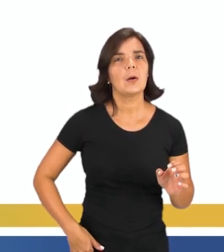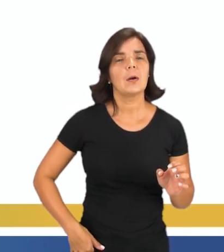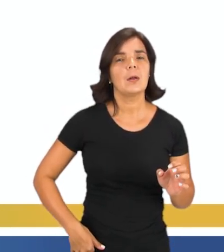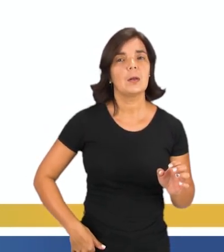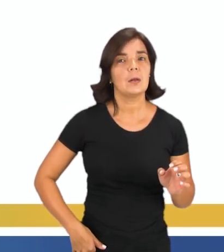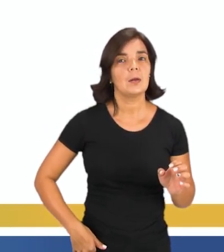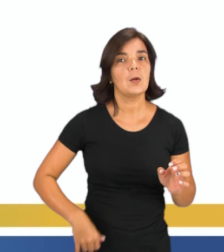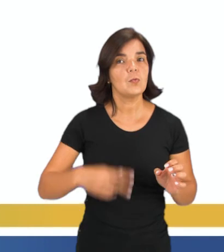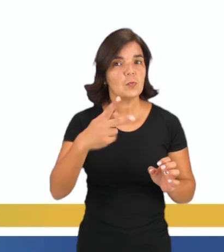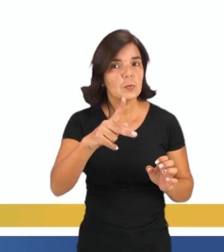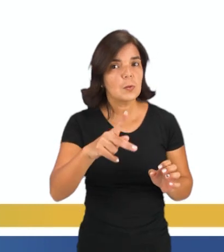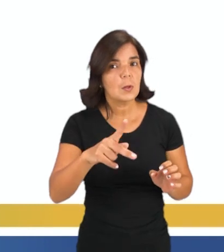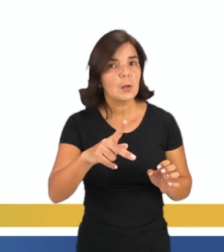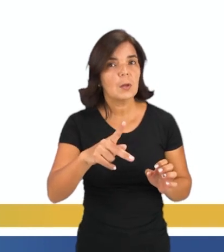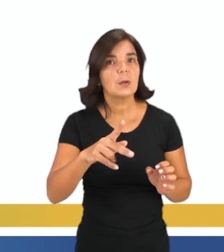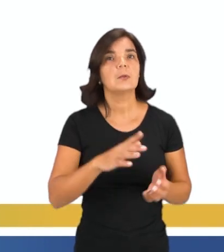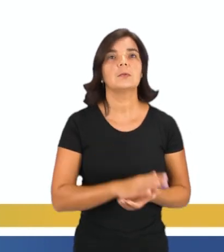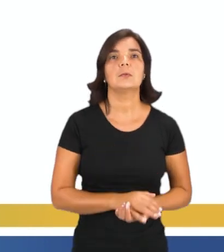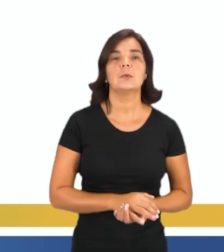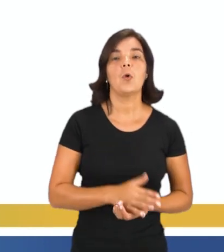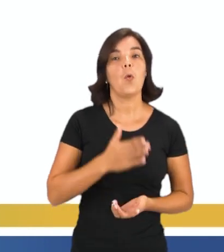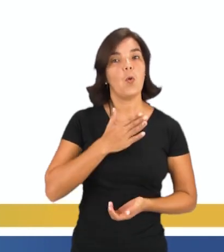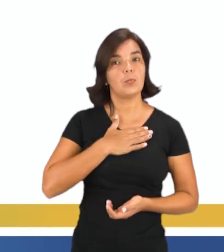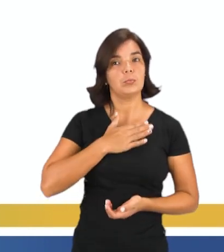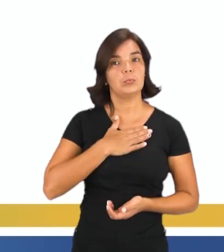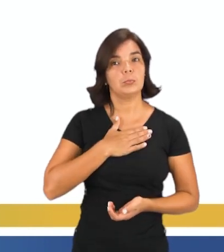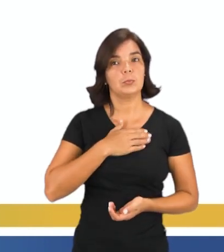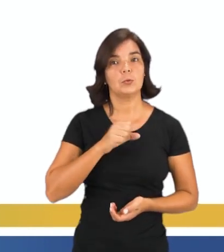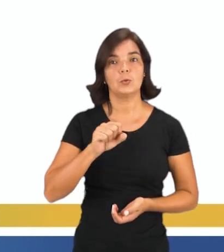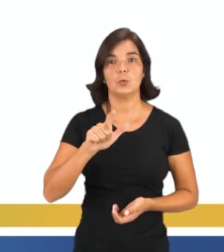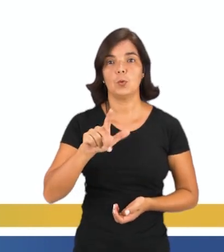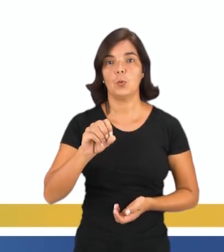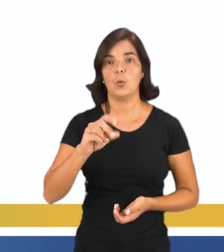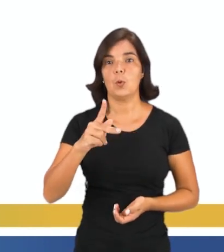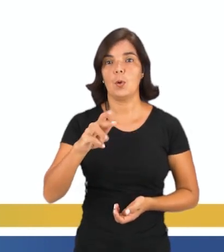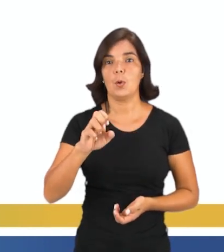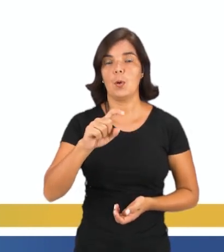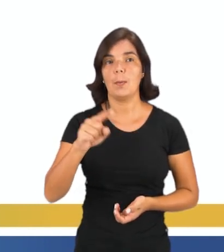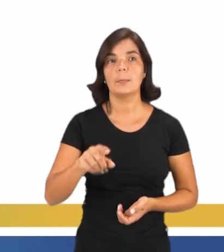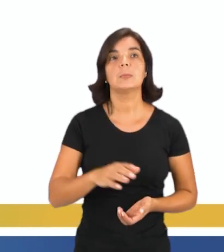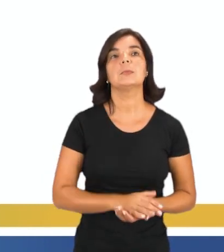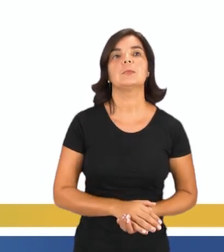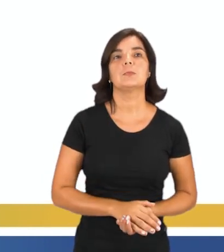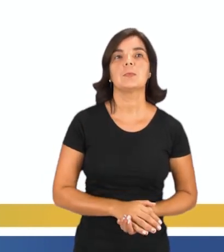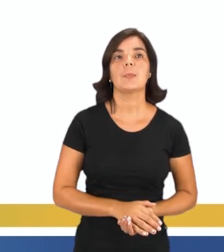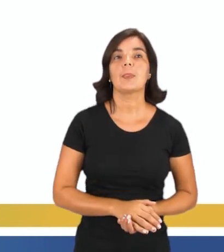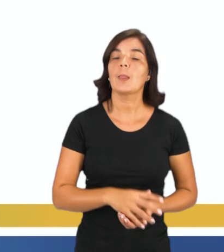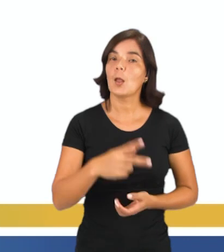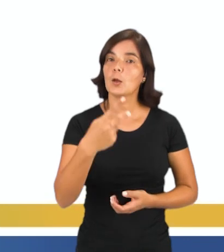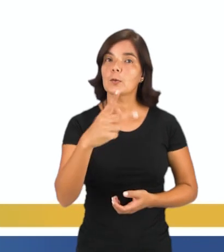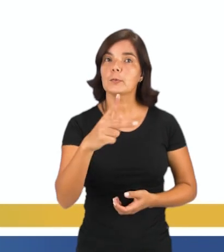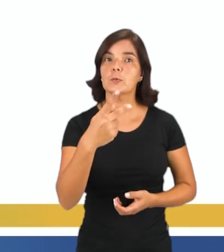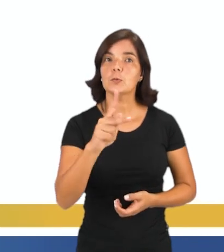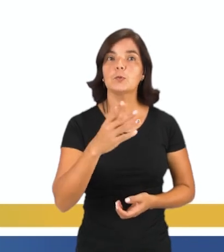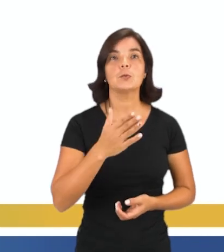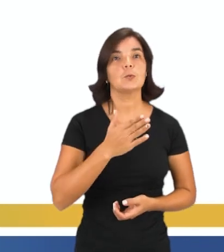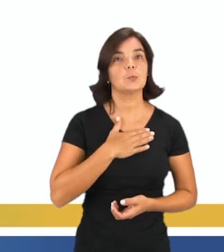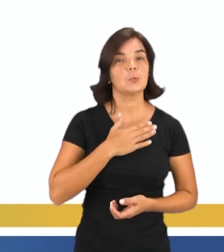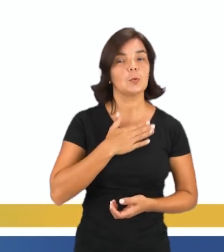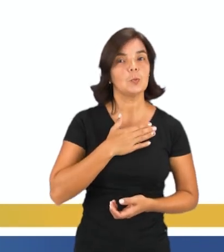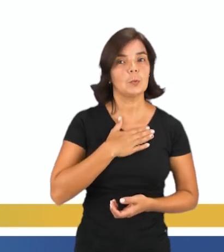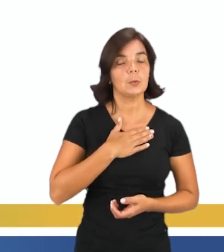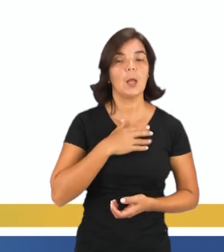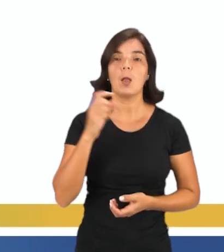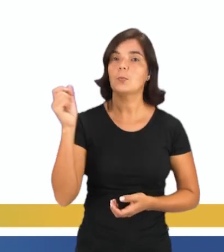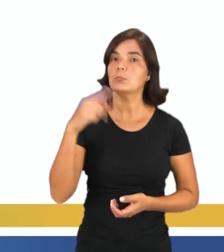Lopes? Esse é o seu celular ou é o meu, senhor Lopes? E aí ele vai dizer, es tuyo, el mío tiene una marca